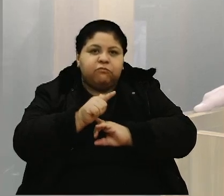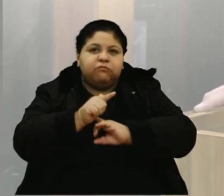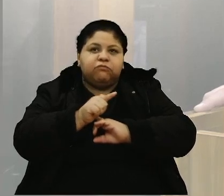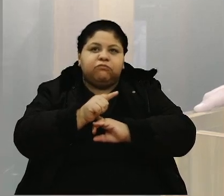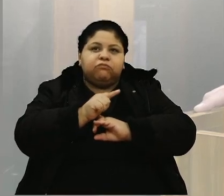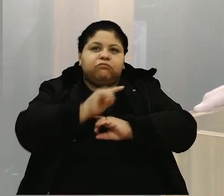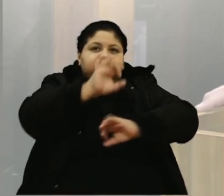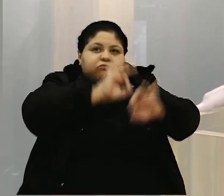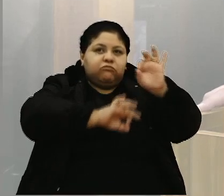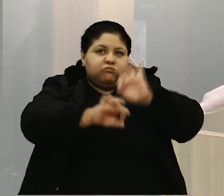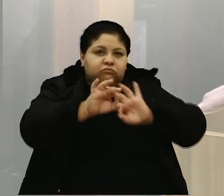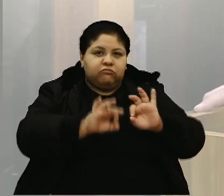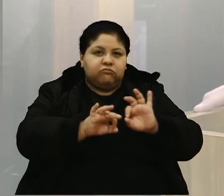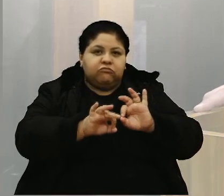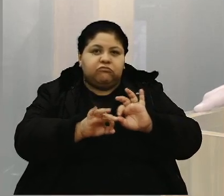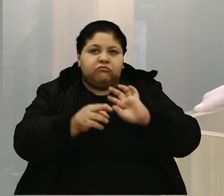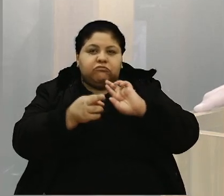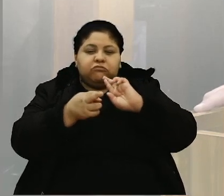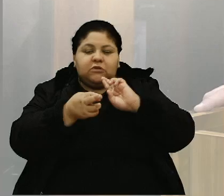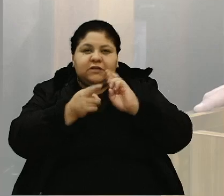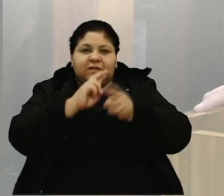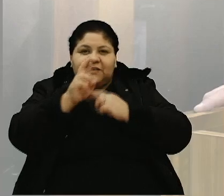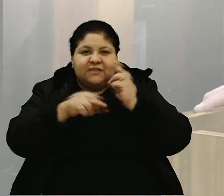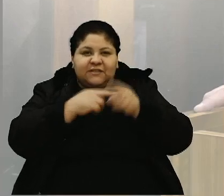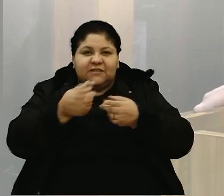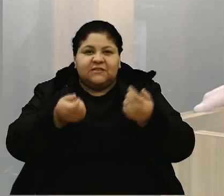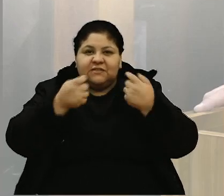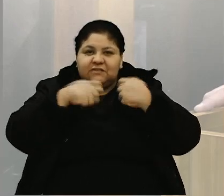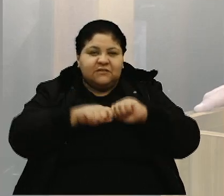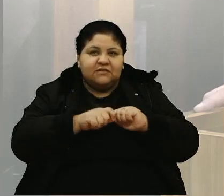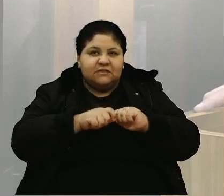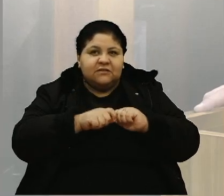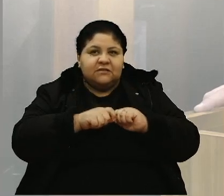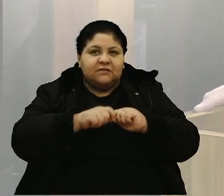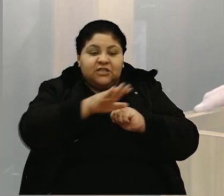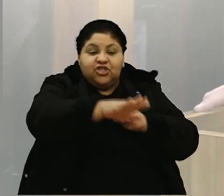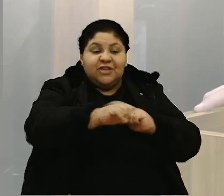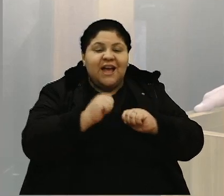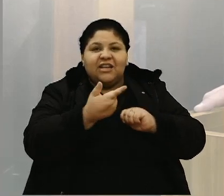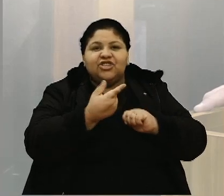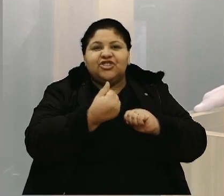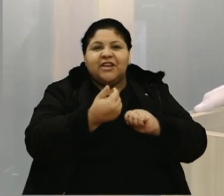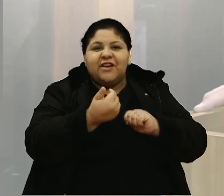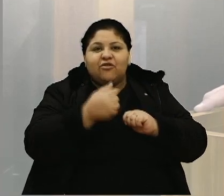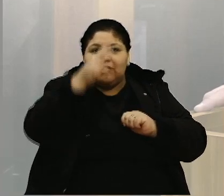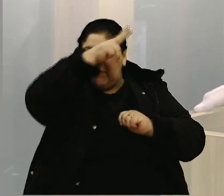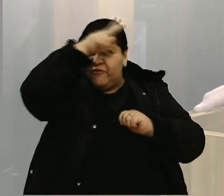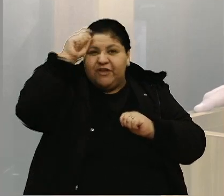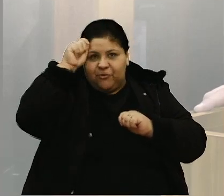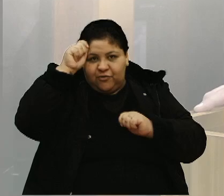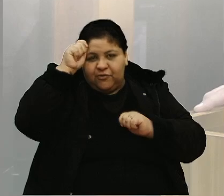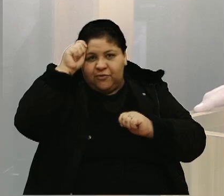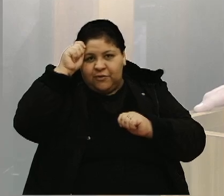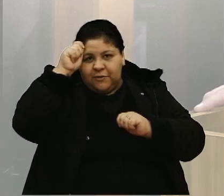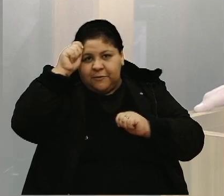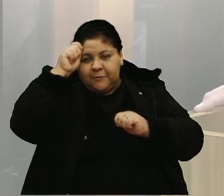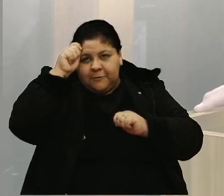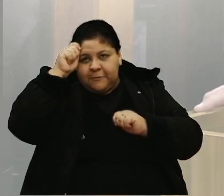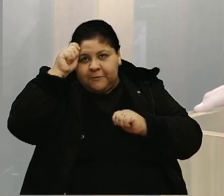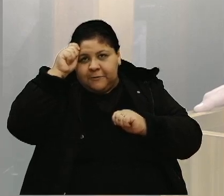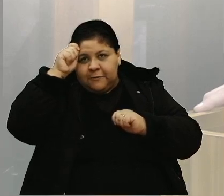reestruturar ela, fazer a reforma necessária, sem onerar os cofres públicos, né, Fabiano? Que é o mais importante, né? Isso tudo vem